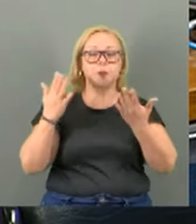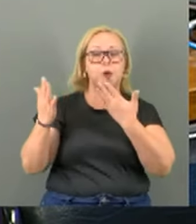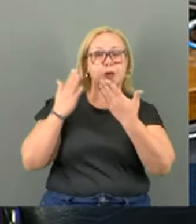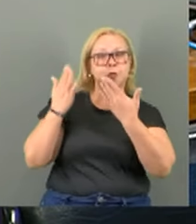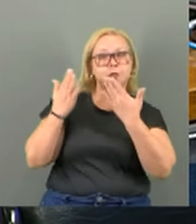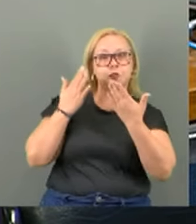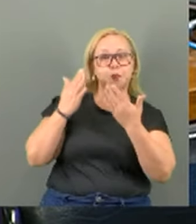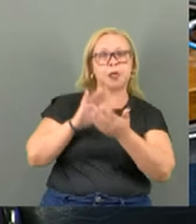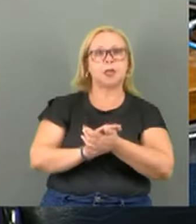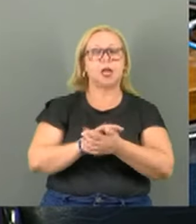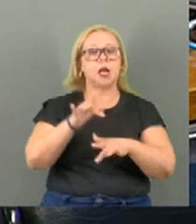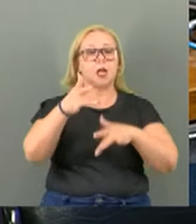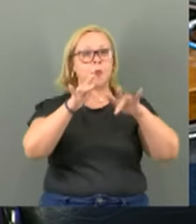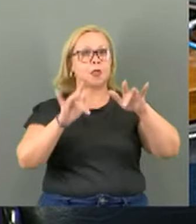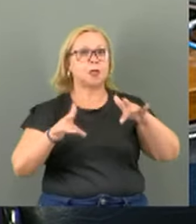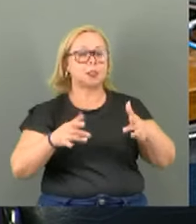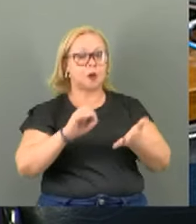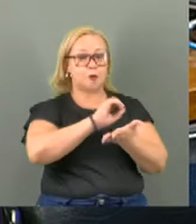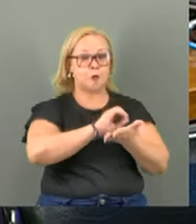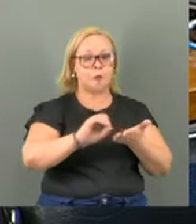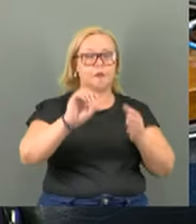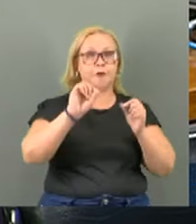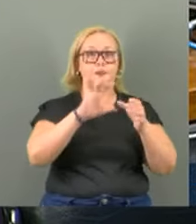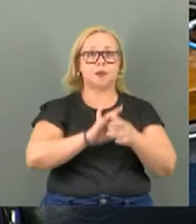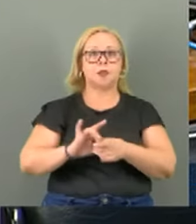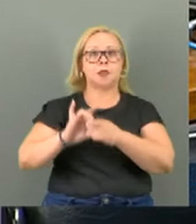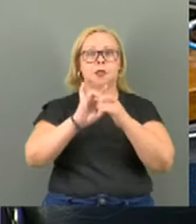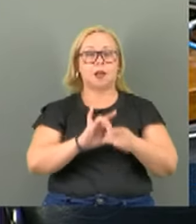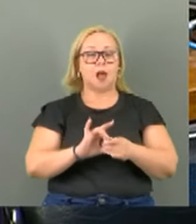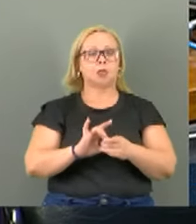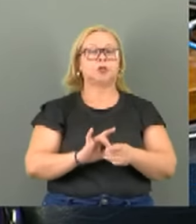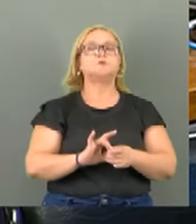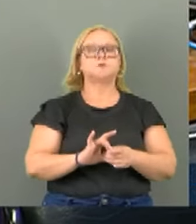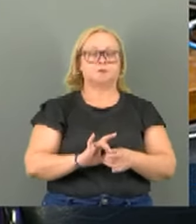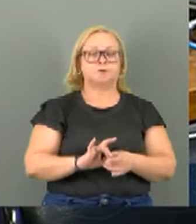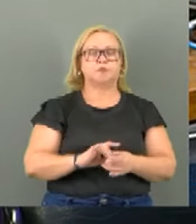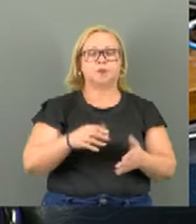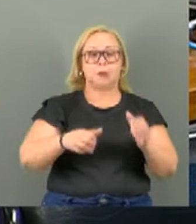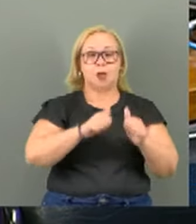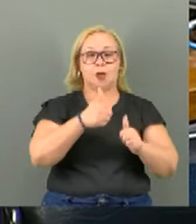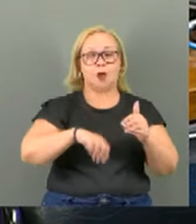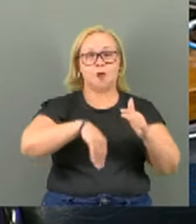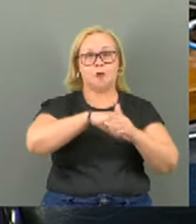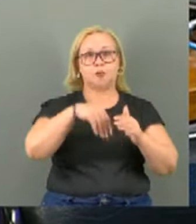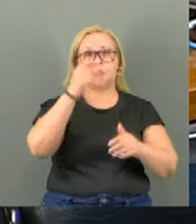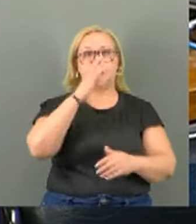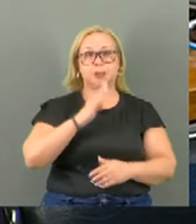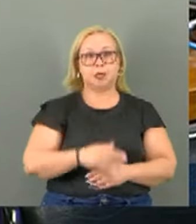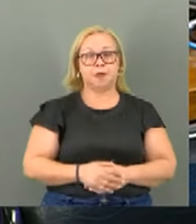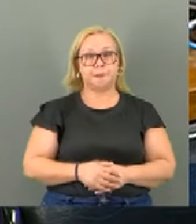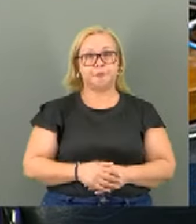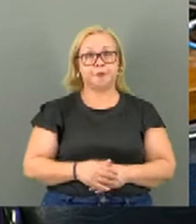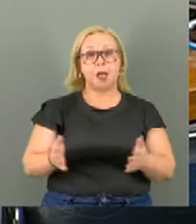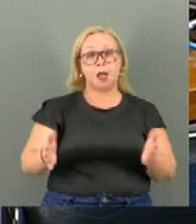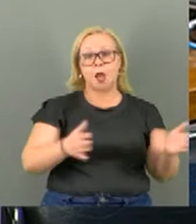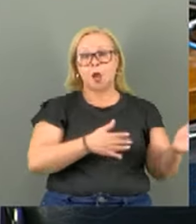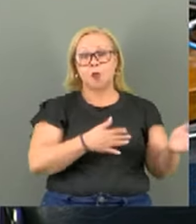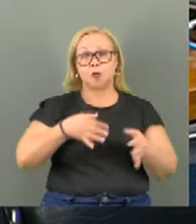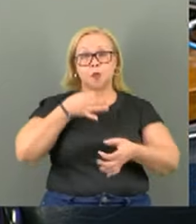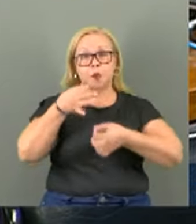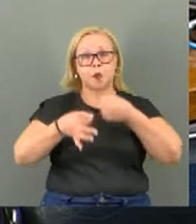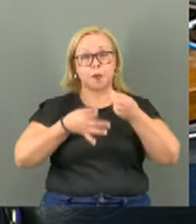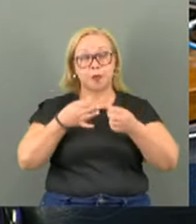de ofícios da Unidade de Integridade do Futebol Brasileiro. Ainda, durante seu depoimento, Júlio Avelar